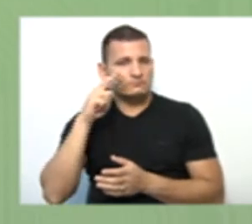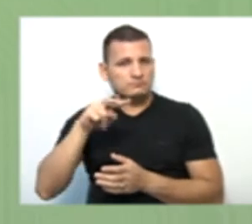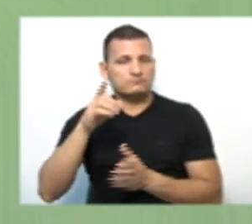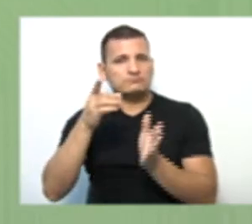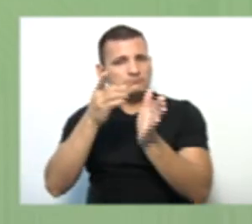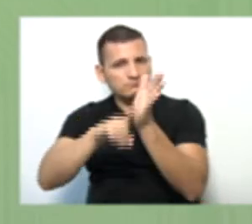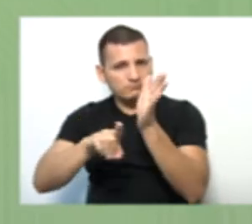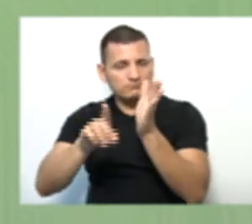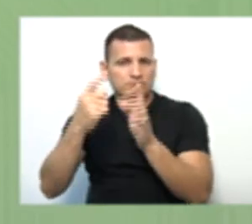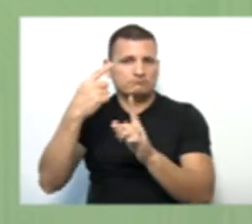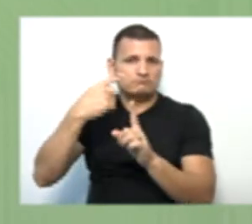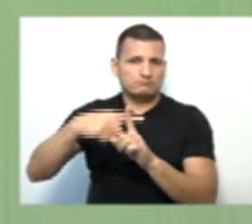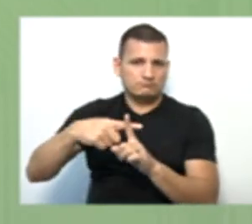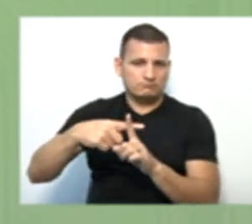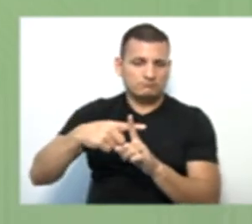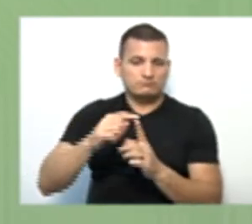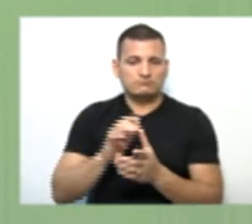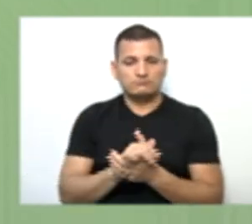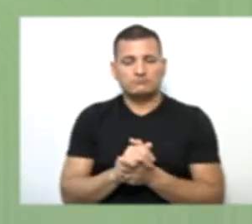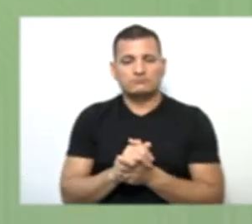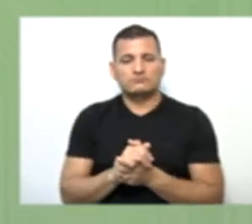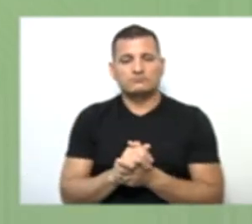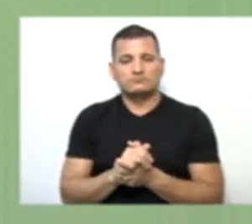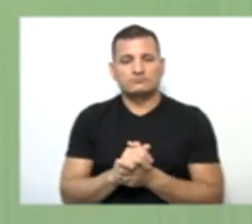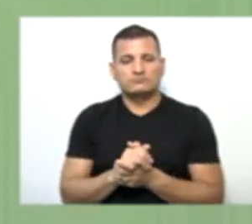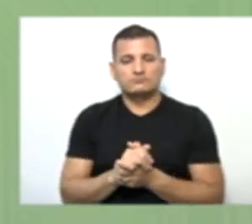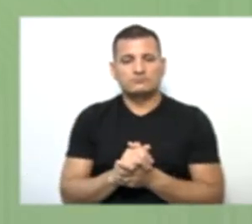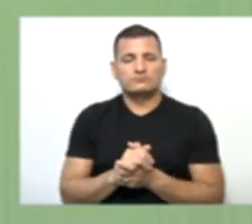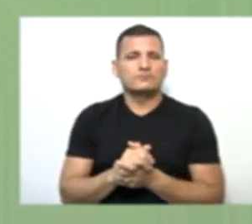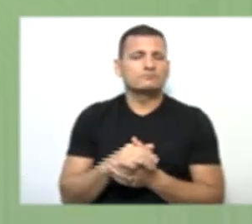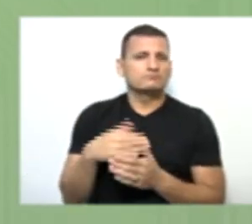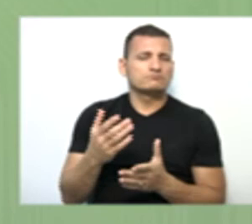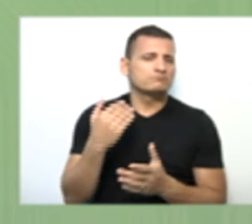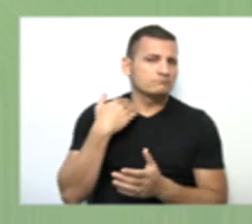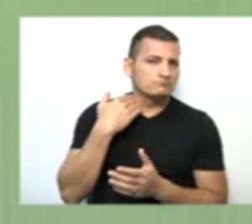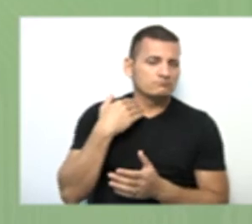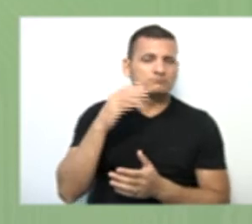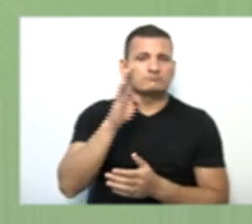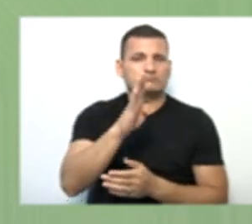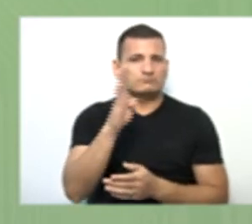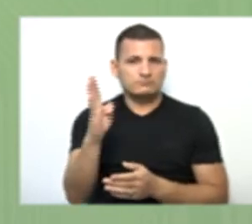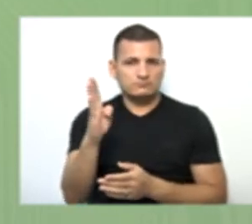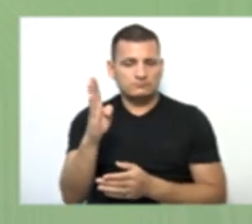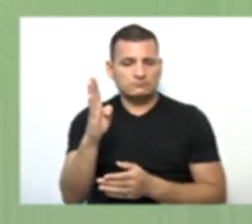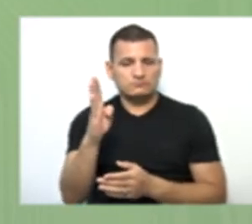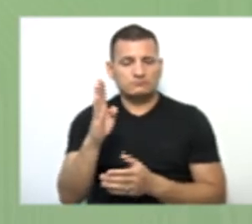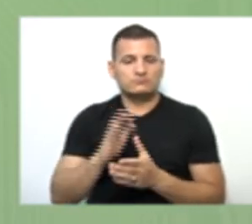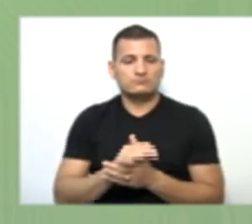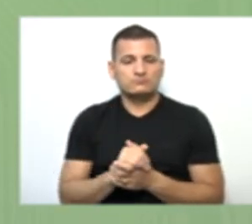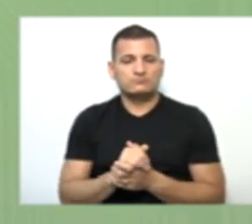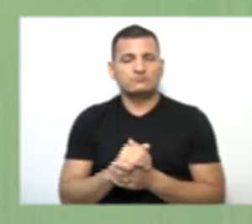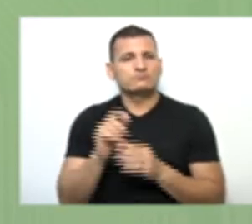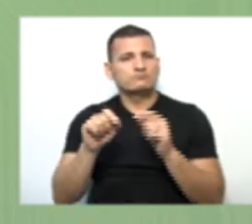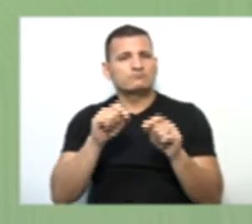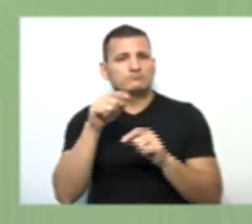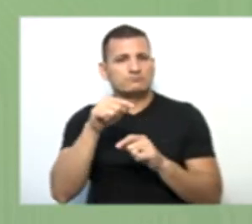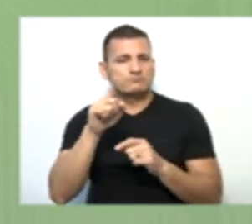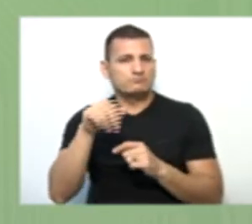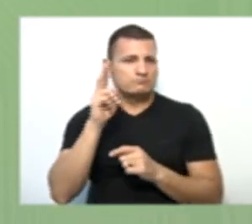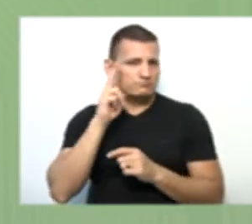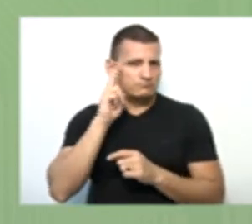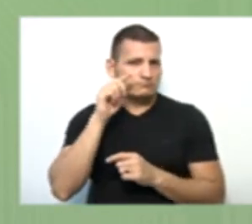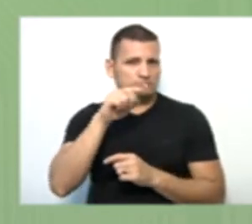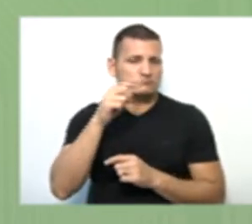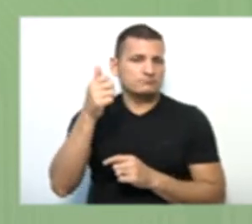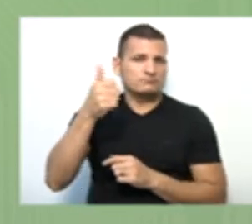e um crédito. Vamos para as contas. Contas, Banco do Brasil, conta movimento, crédito a receber. O que é isso? Lembra lá na primeira